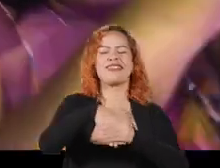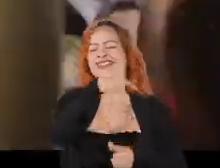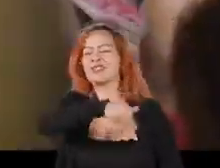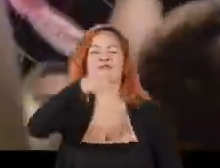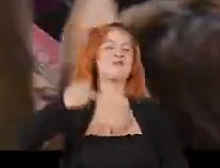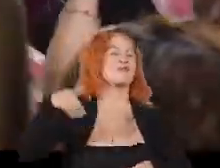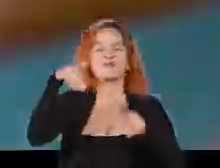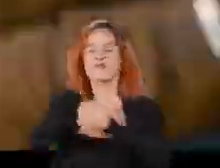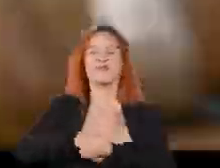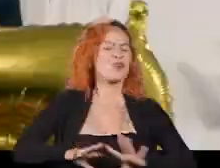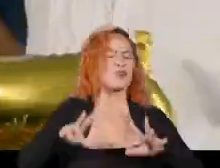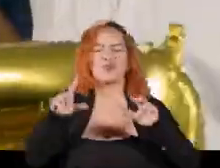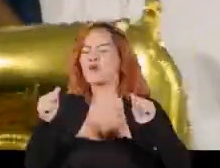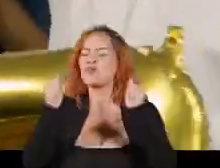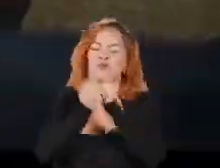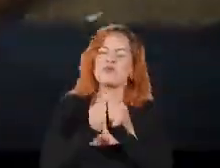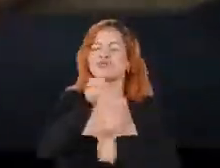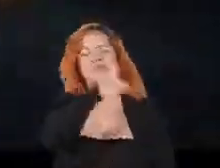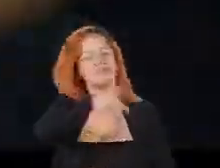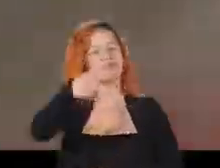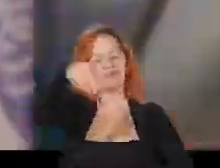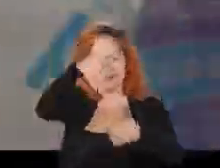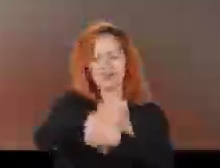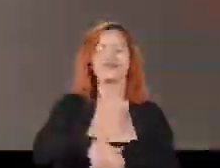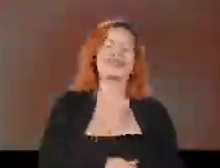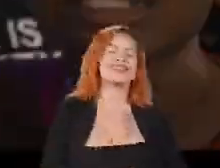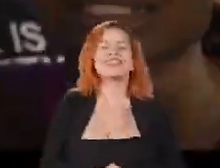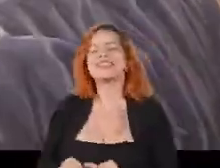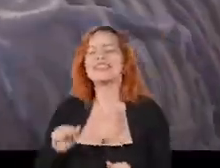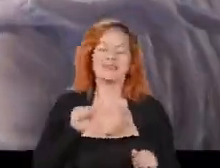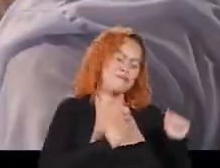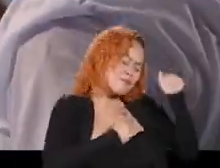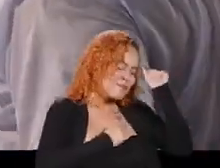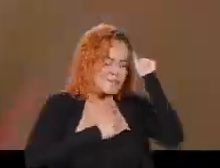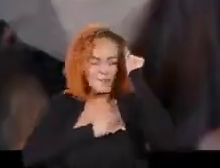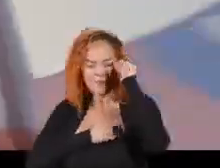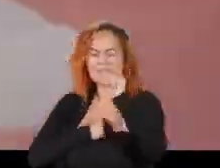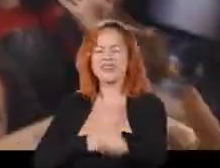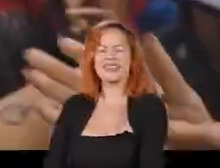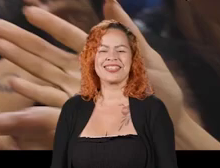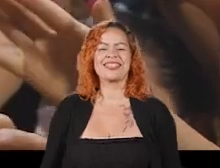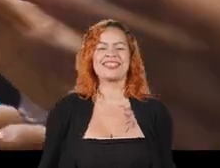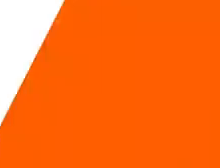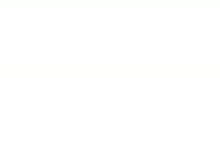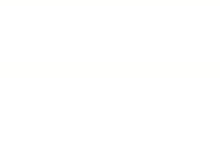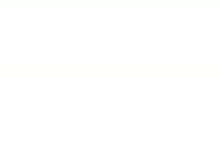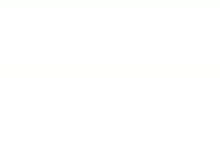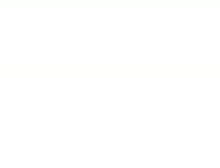77, no passinho do 77. Todo mundo agarradinho no passinho do 77.